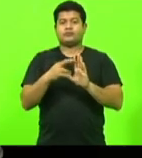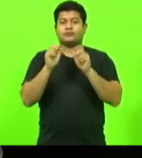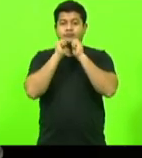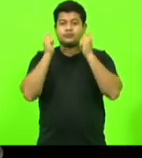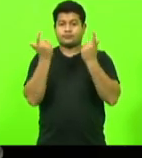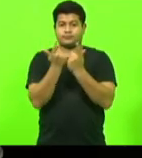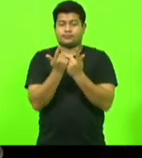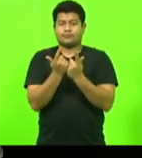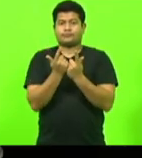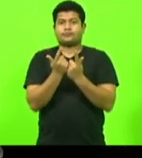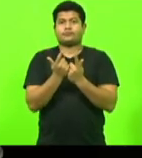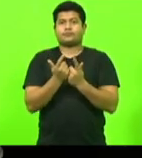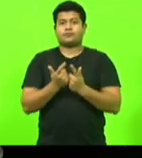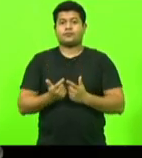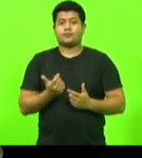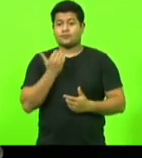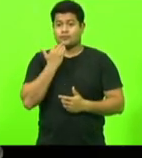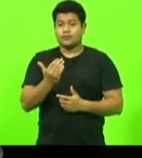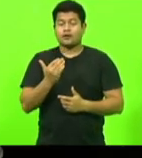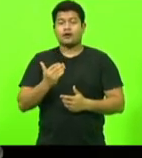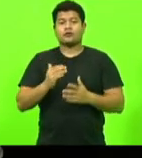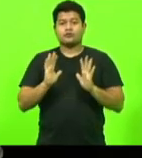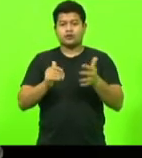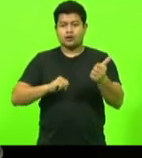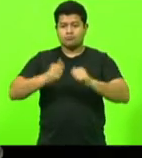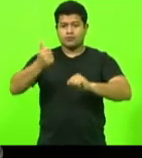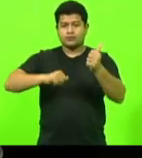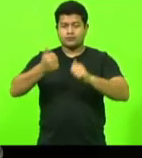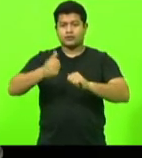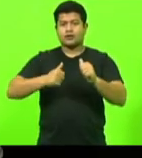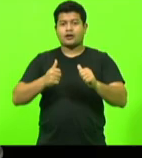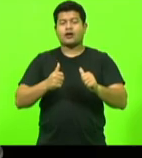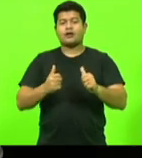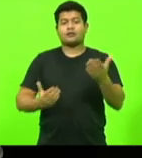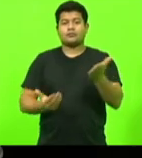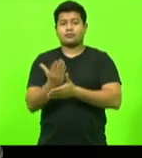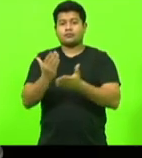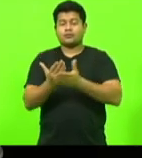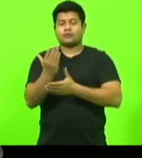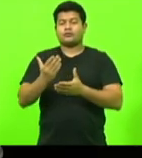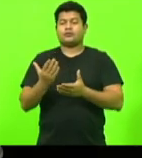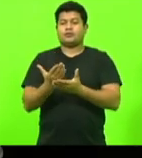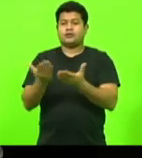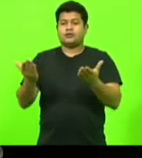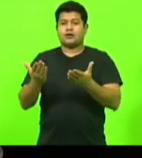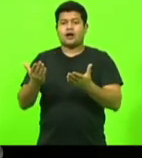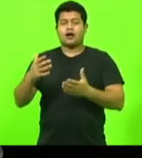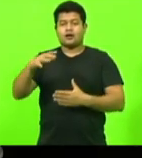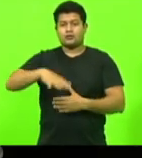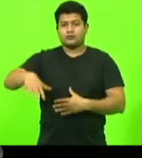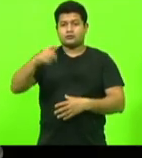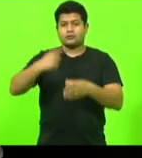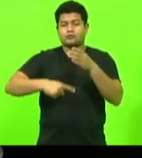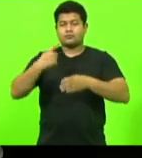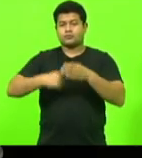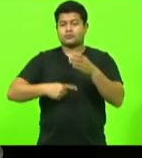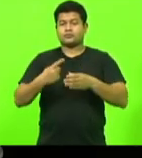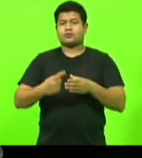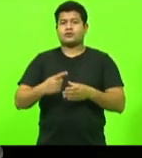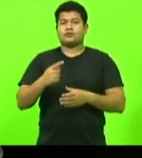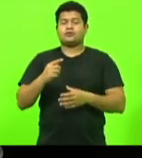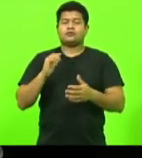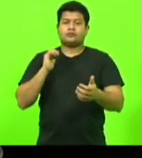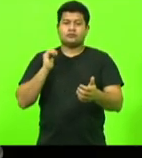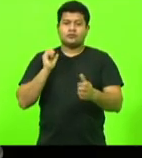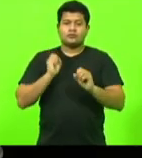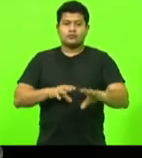epigrafado, devidamente examinado e aprovado no âmbito das comissões permanentes de Educação, Cultura e Desportos, de Finanças